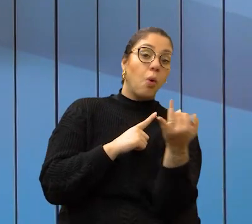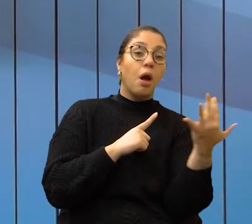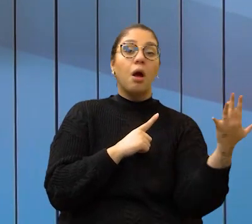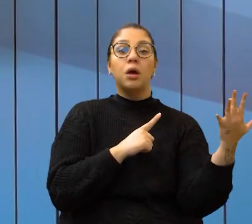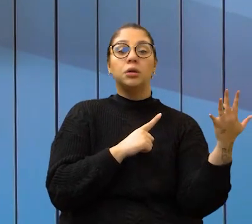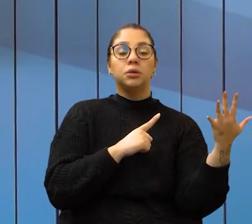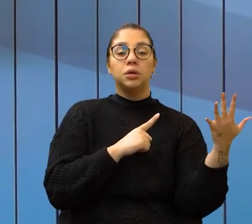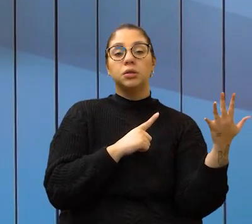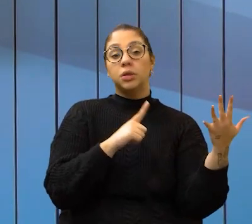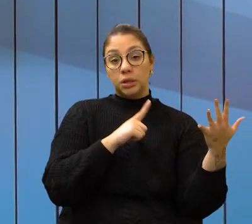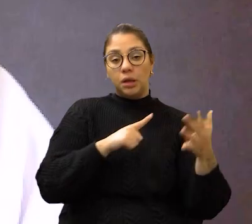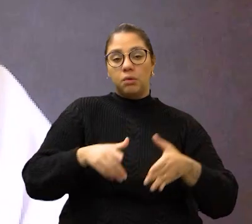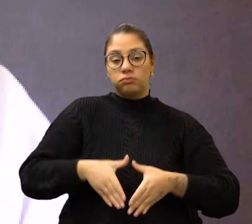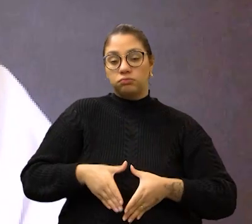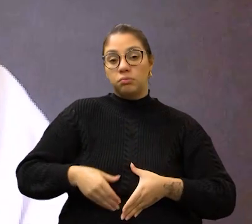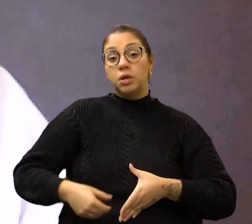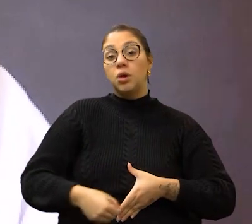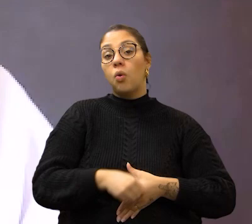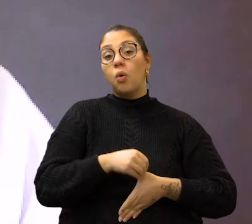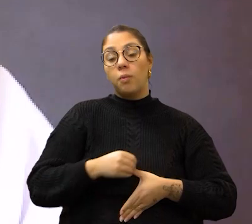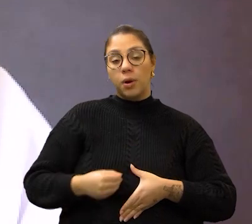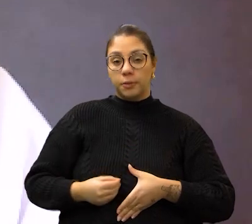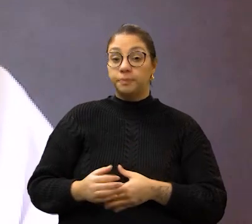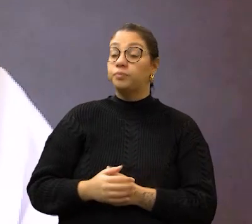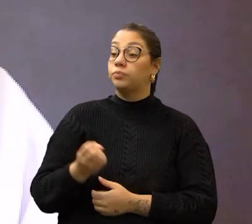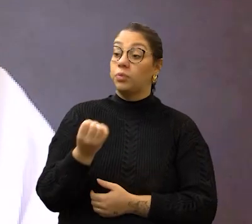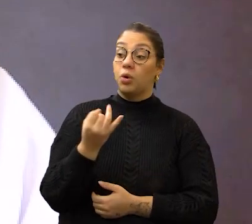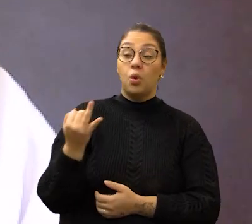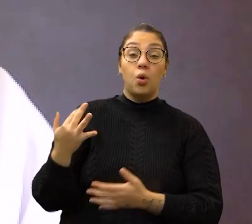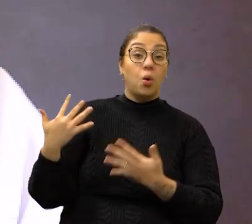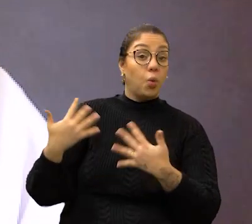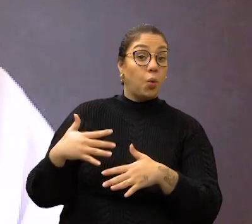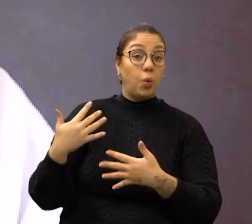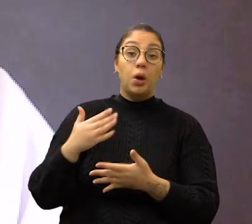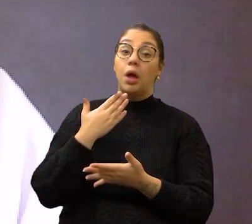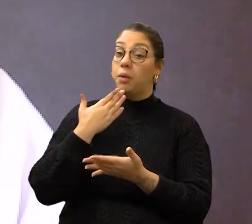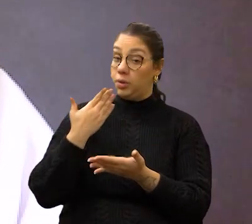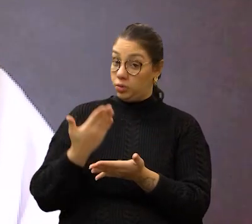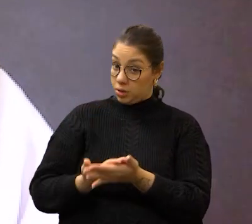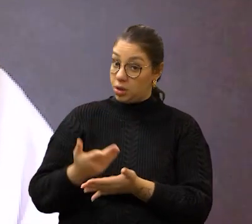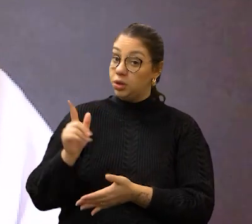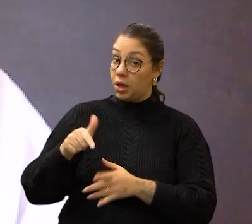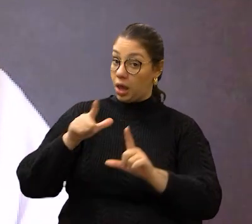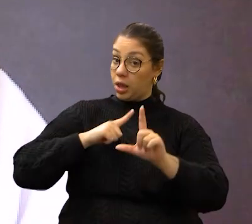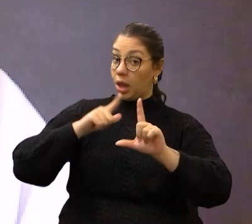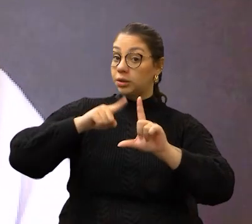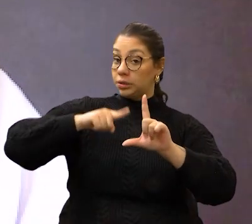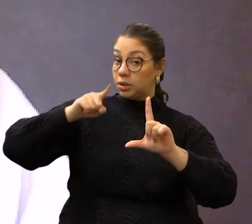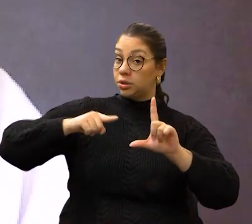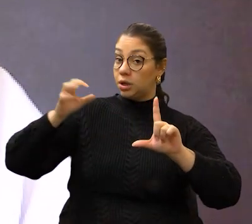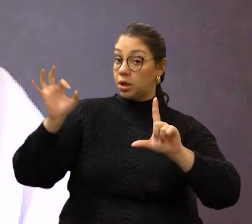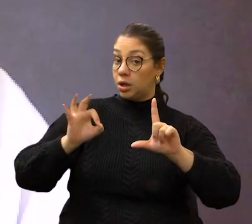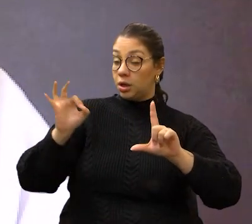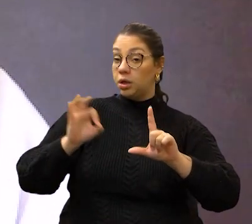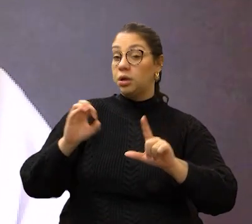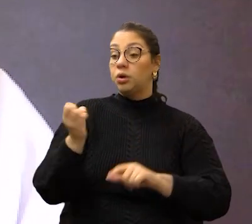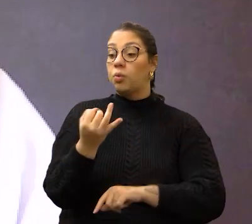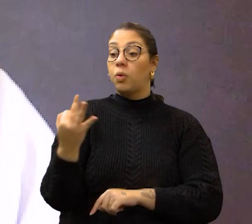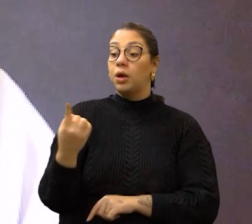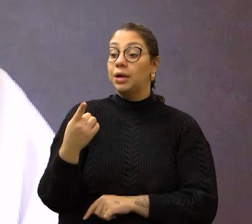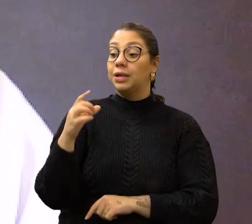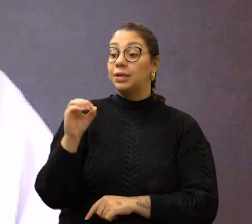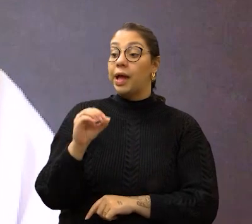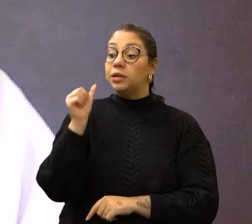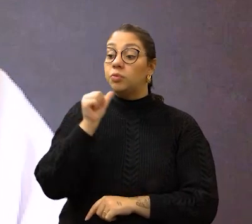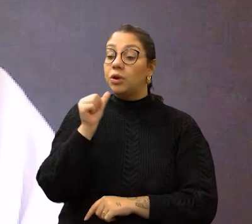pelo mioma? Olha, os números impressionam. A gente tem algumas estatísticas que de cada 10 mulheres, até